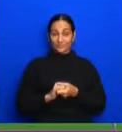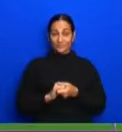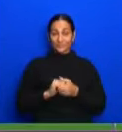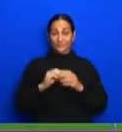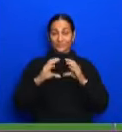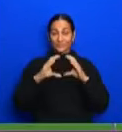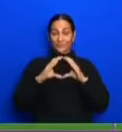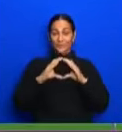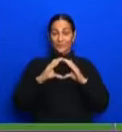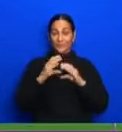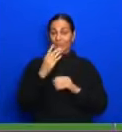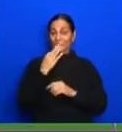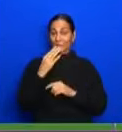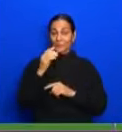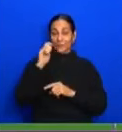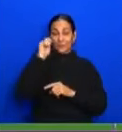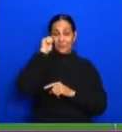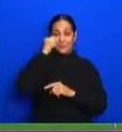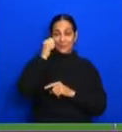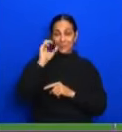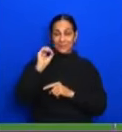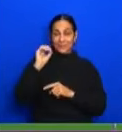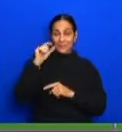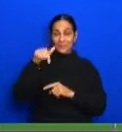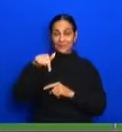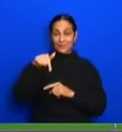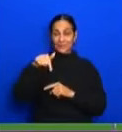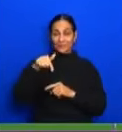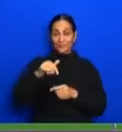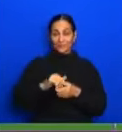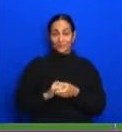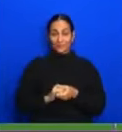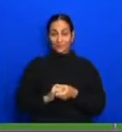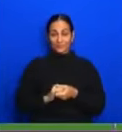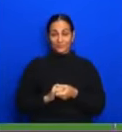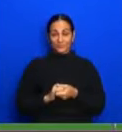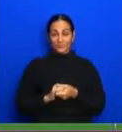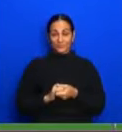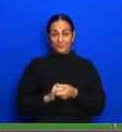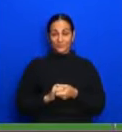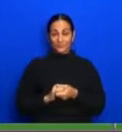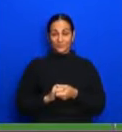Bola preta 07. Preta 07.